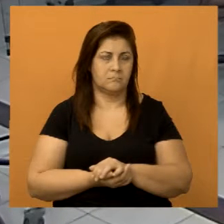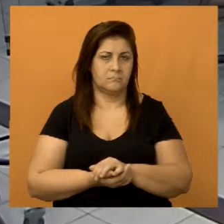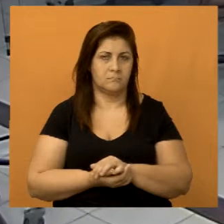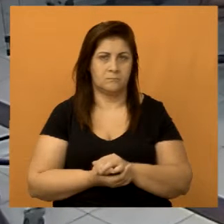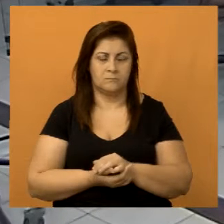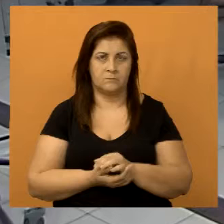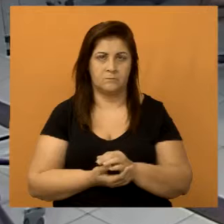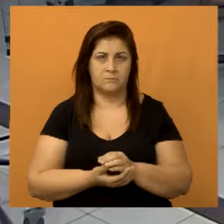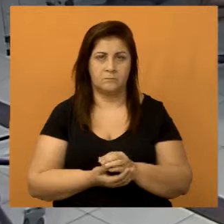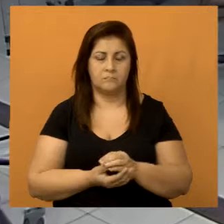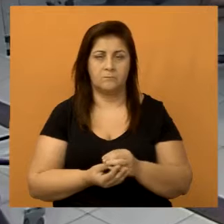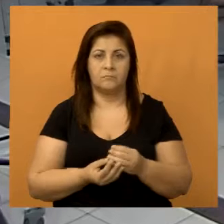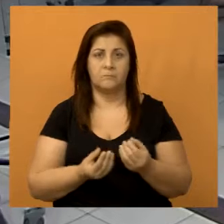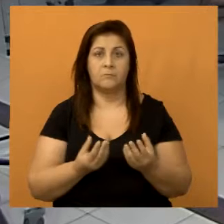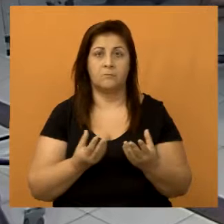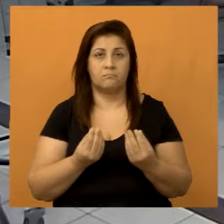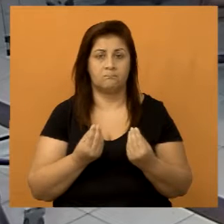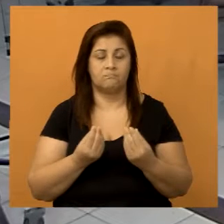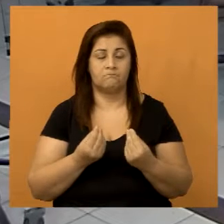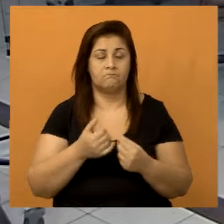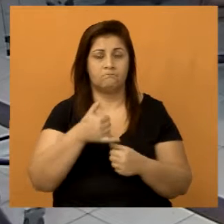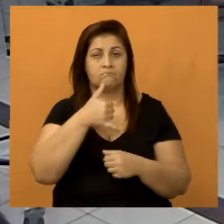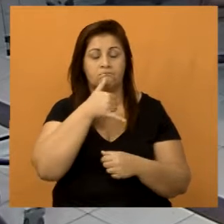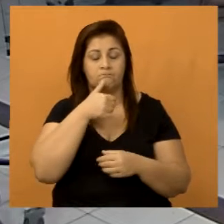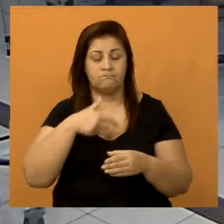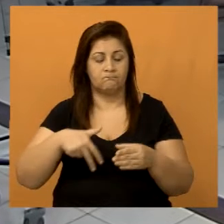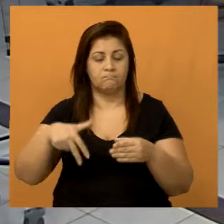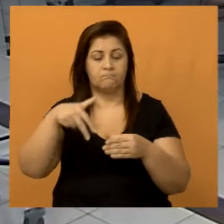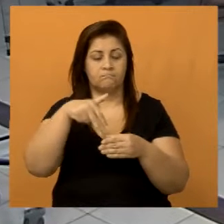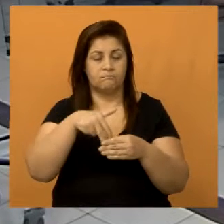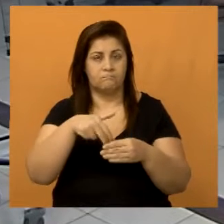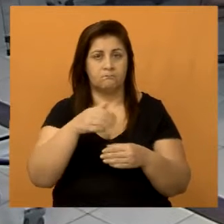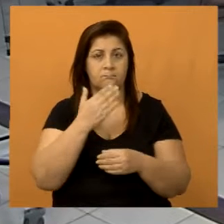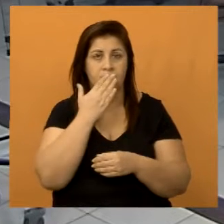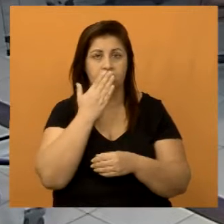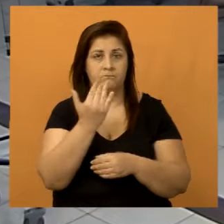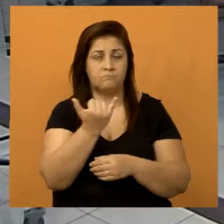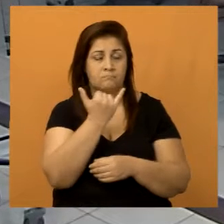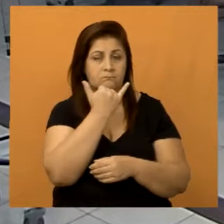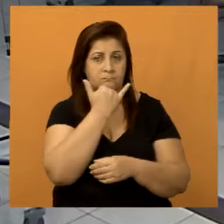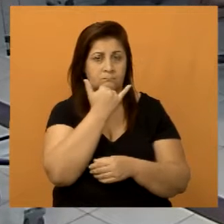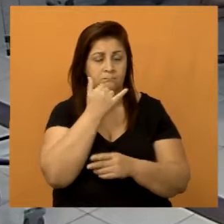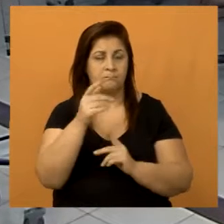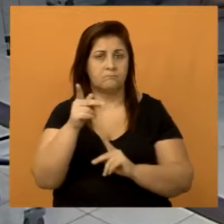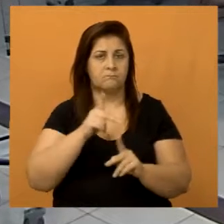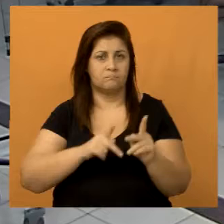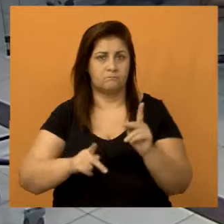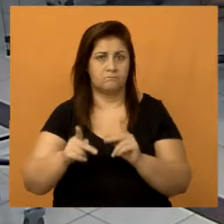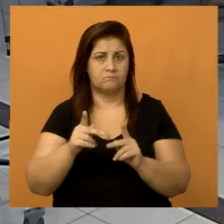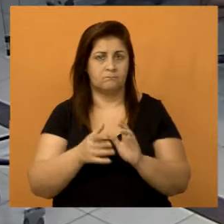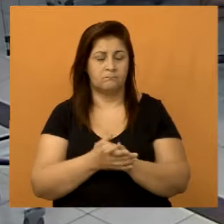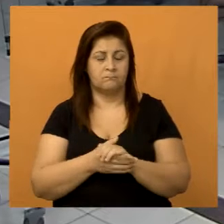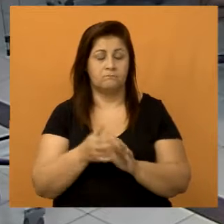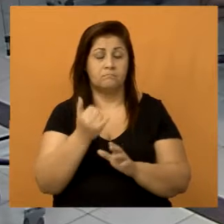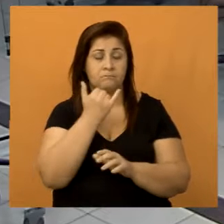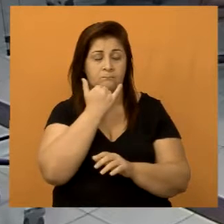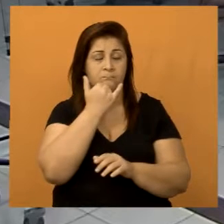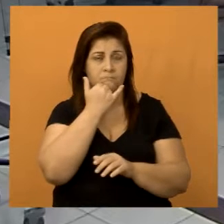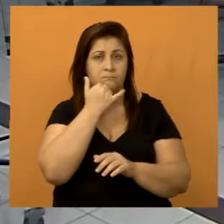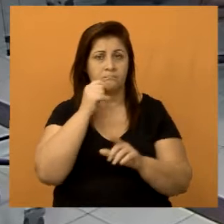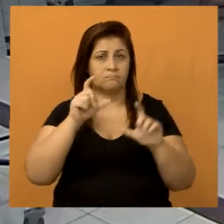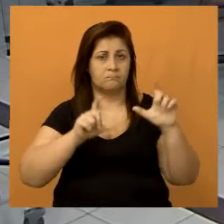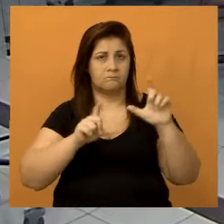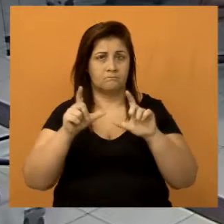Bom, subo muito entristecido aqui nessa tribuna e peço desculpa à população, desculpa à mídia, que estava